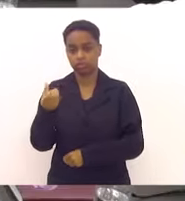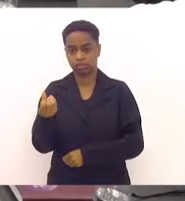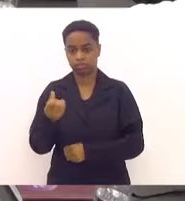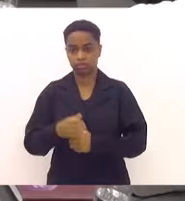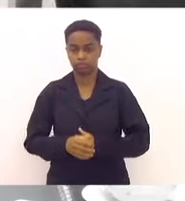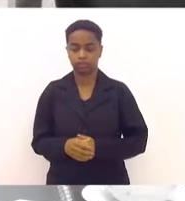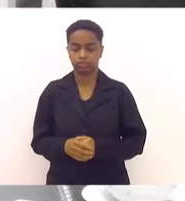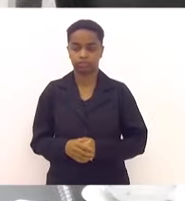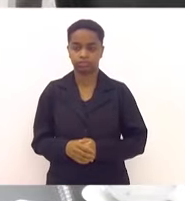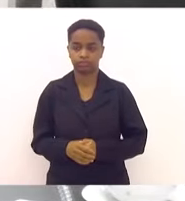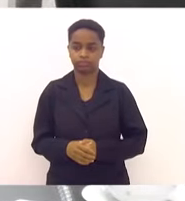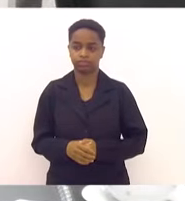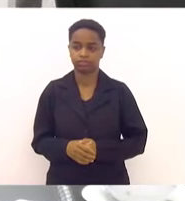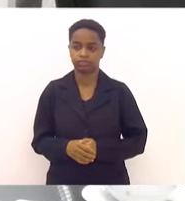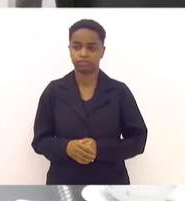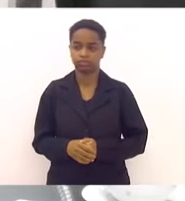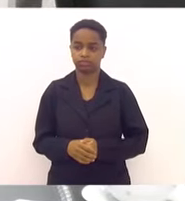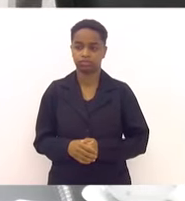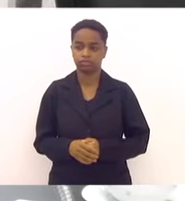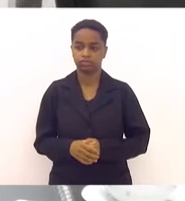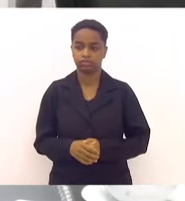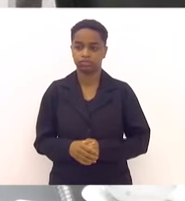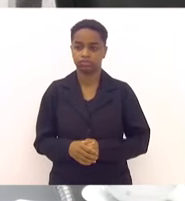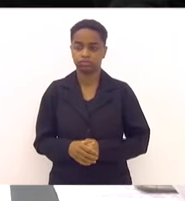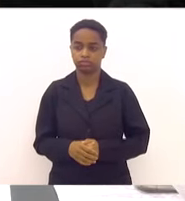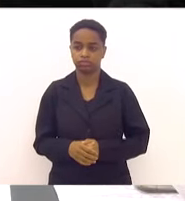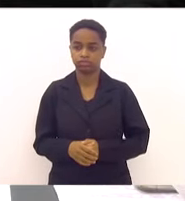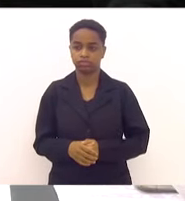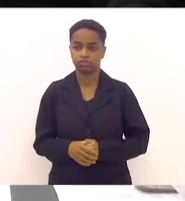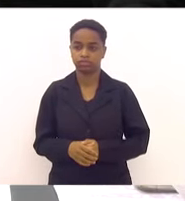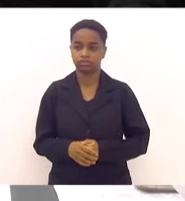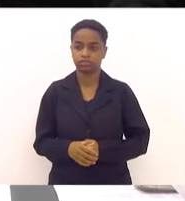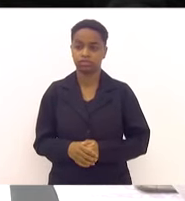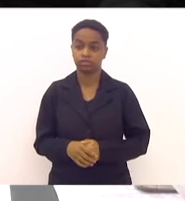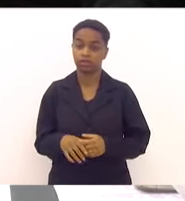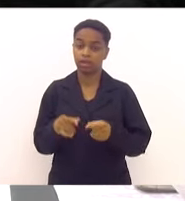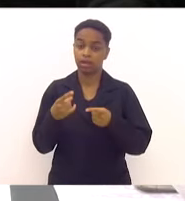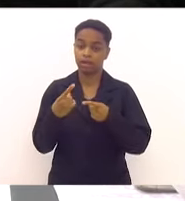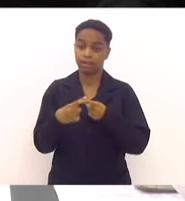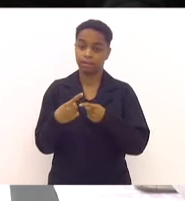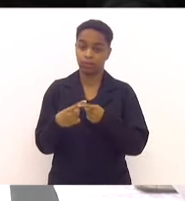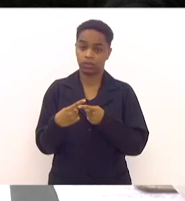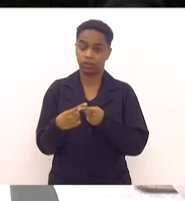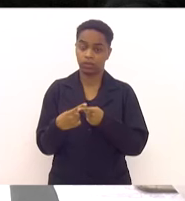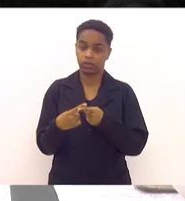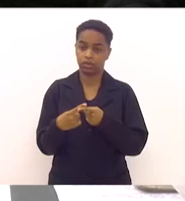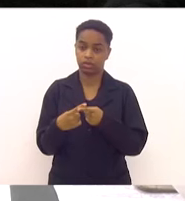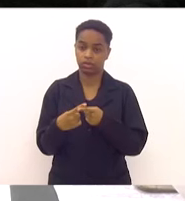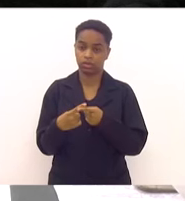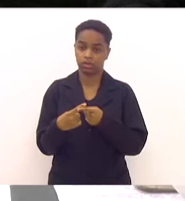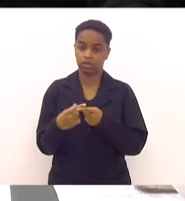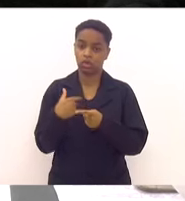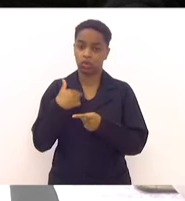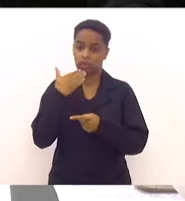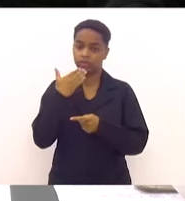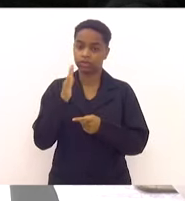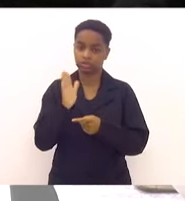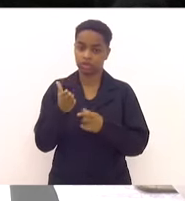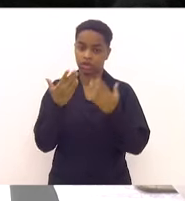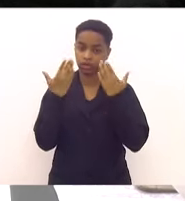Perfeito. Não, porque... Deputado Luiz Paulo apresenta a prejudicabilidade. É porque, como eu já havia pedido